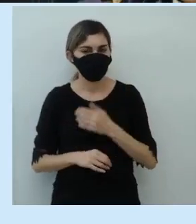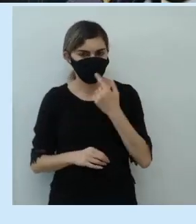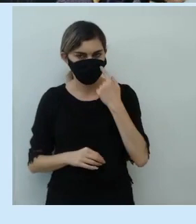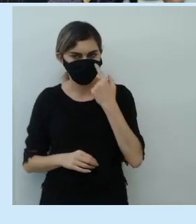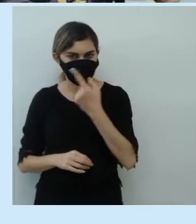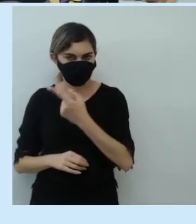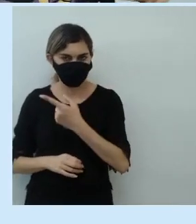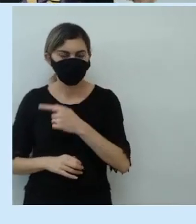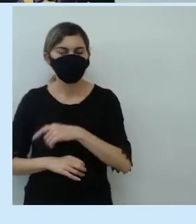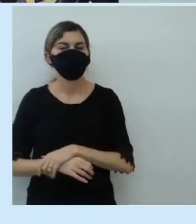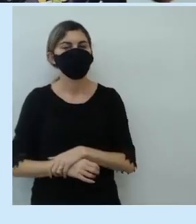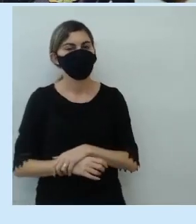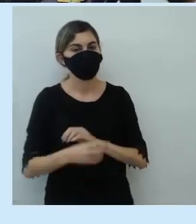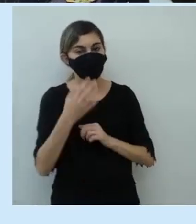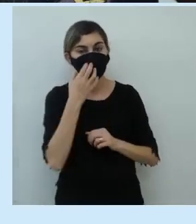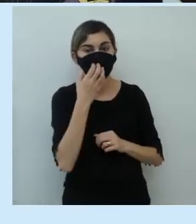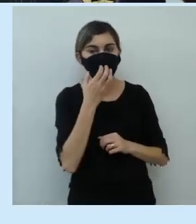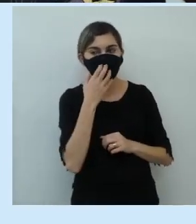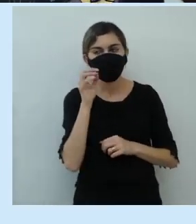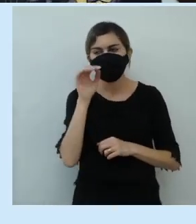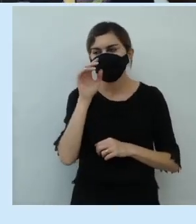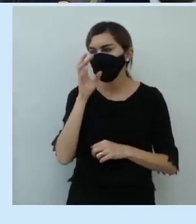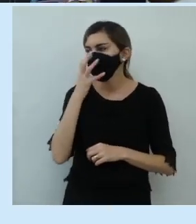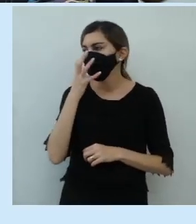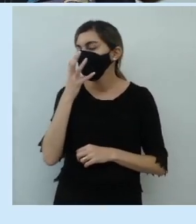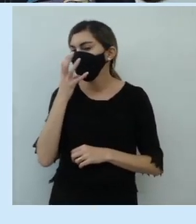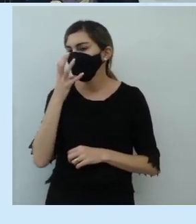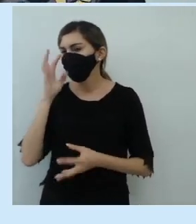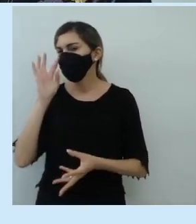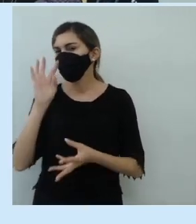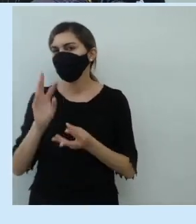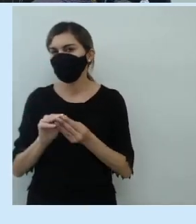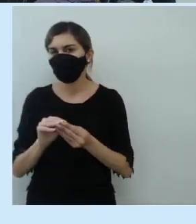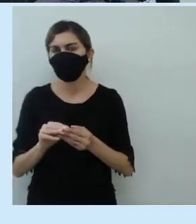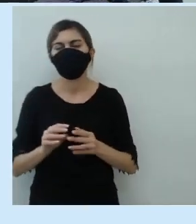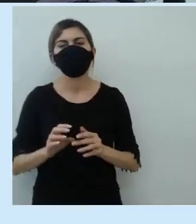é que são as coisas? O cachorrinho observando já chegou à conclusão.